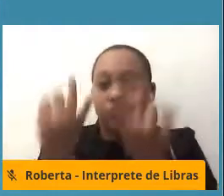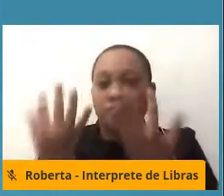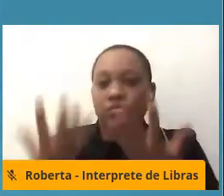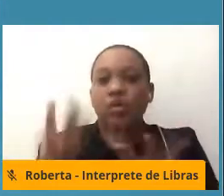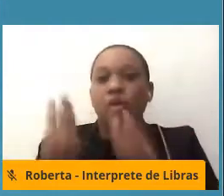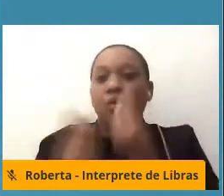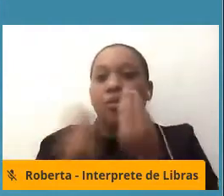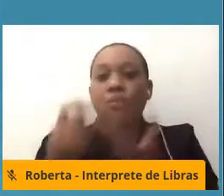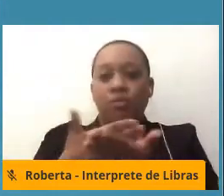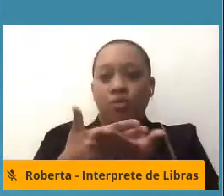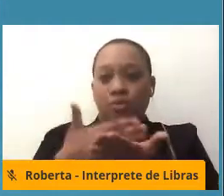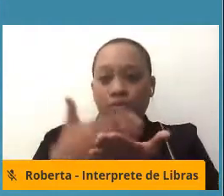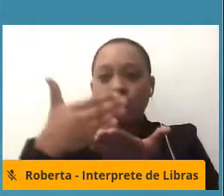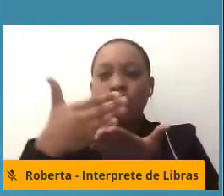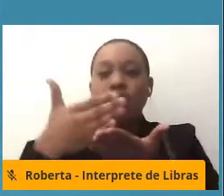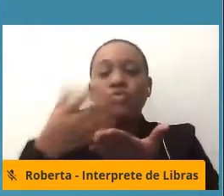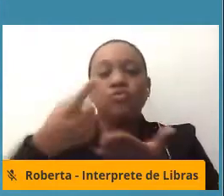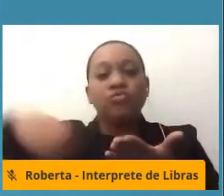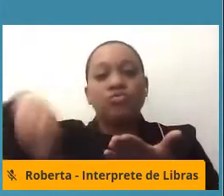para a gente ver como é que a gente